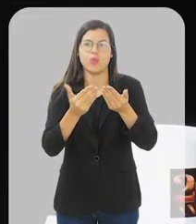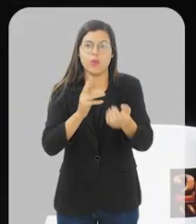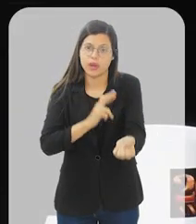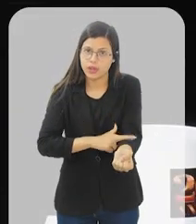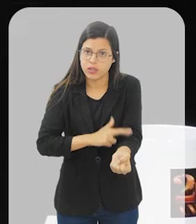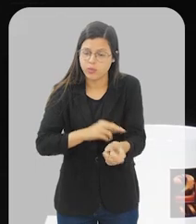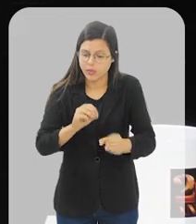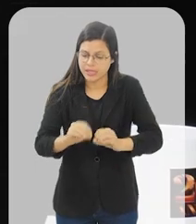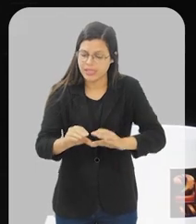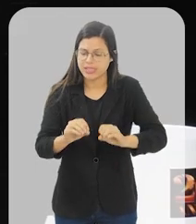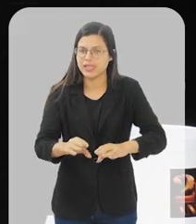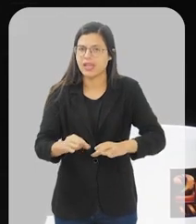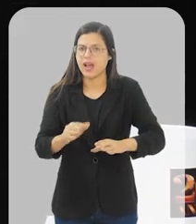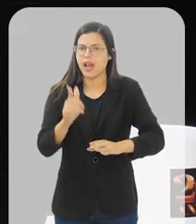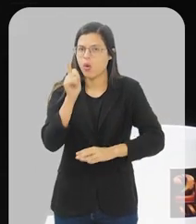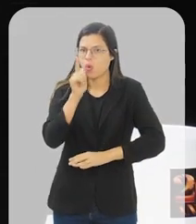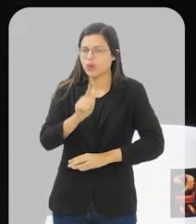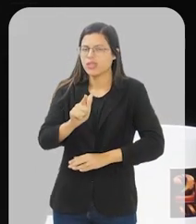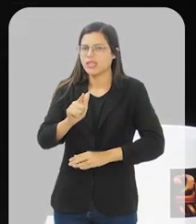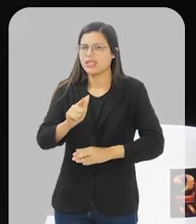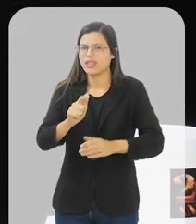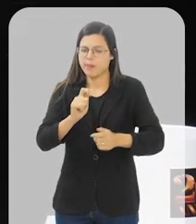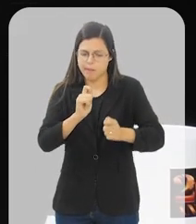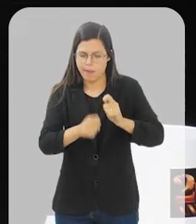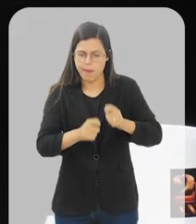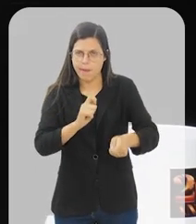trabalho rítmico, ensinar eles a tocarem,